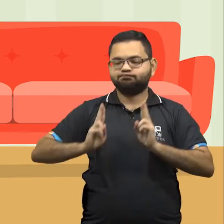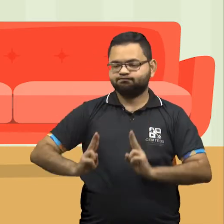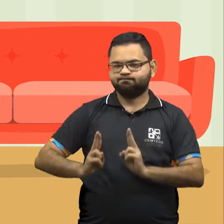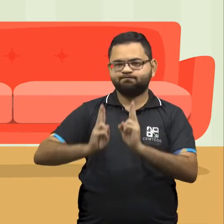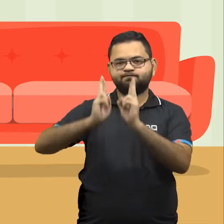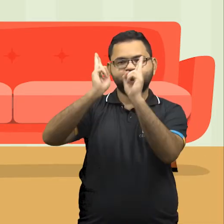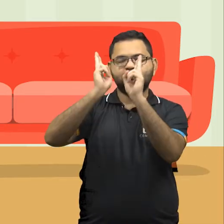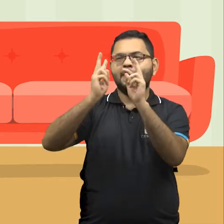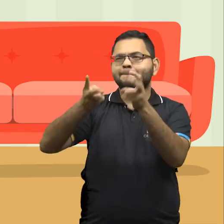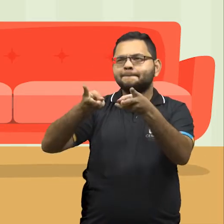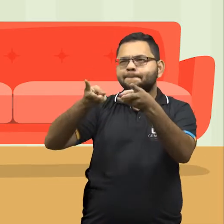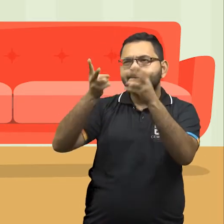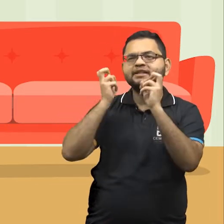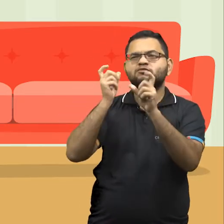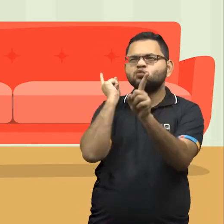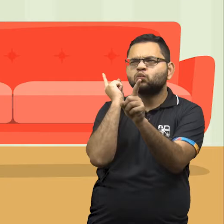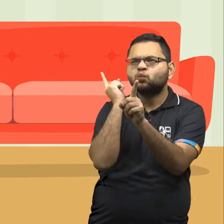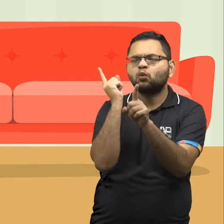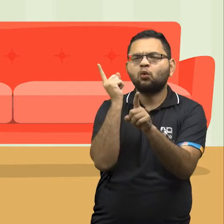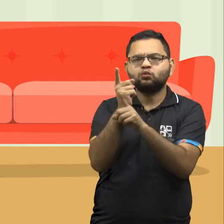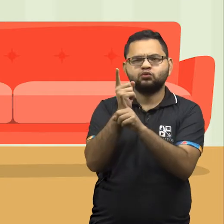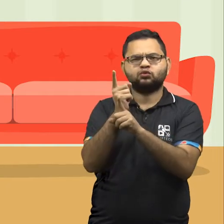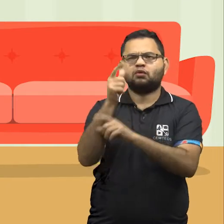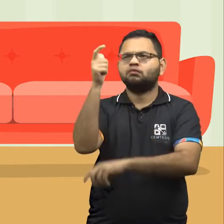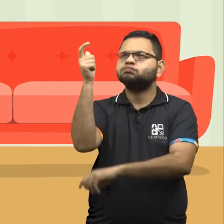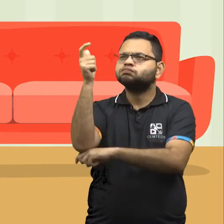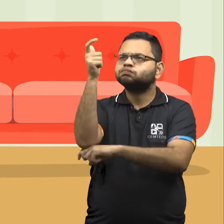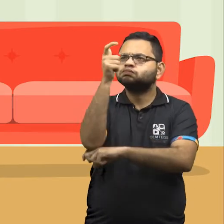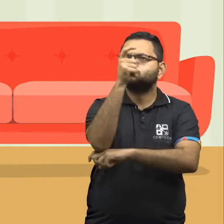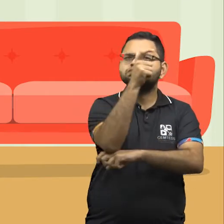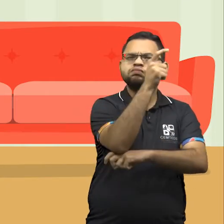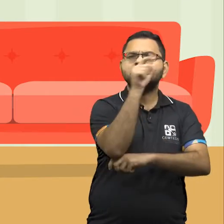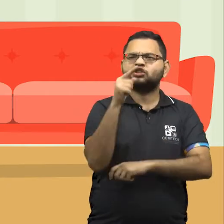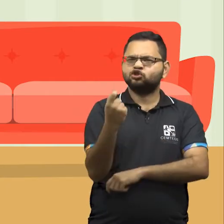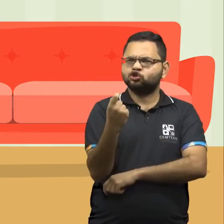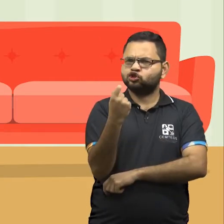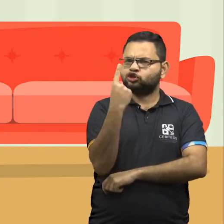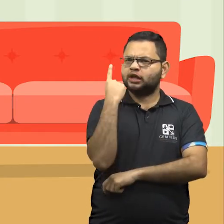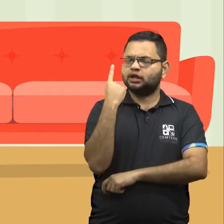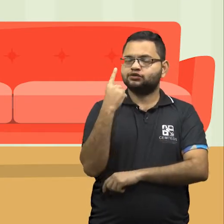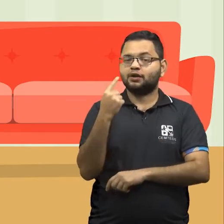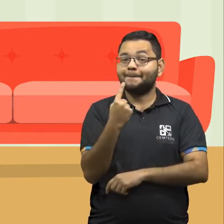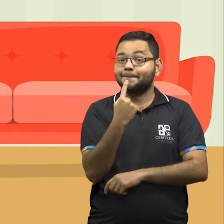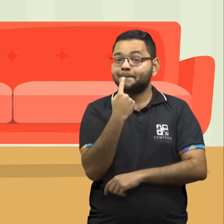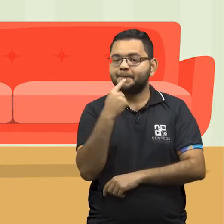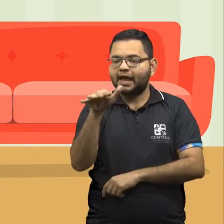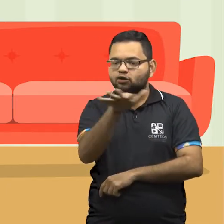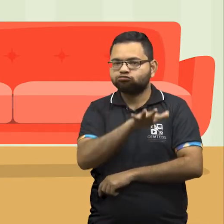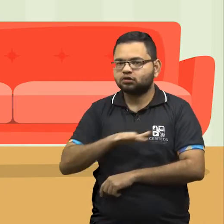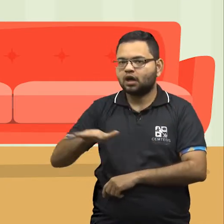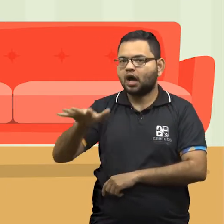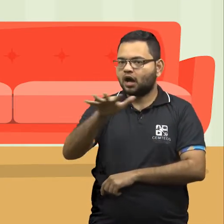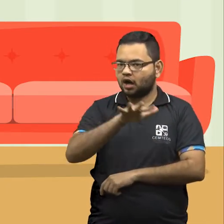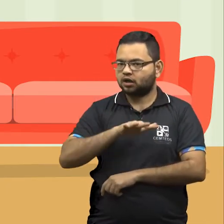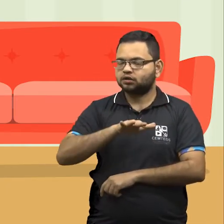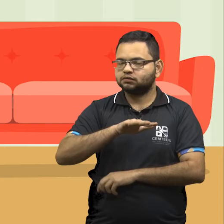Gomes detectou a presença de um aparelho estranho nas proximidades daquele campo de